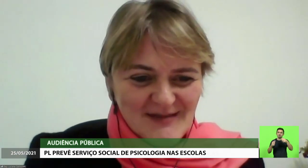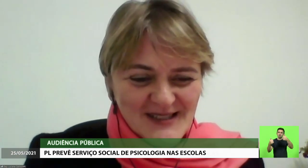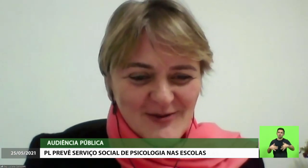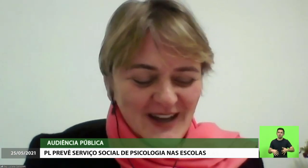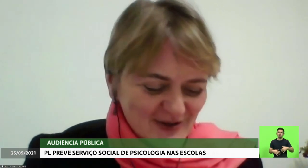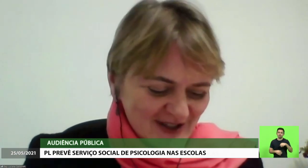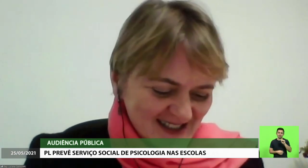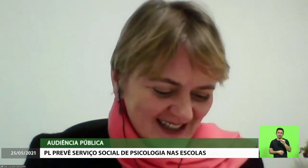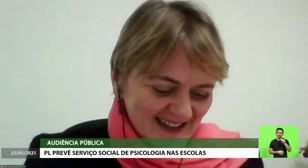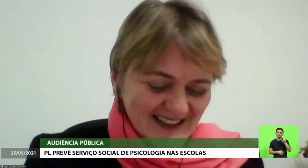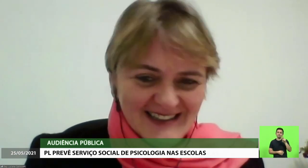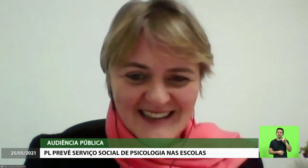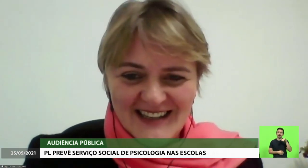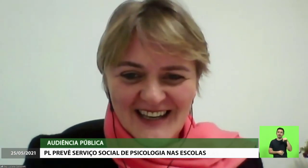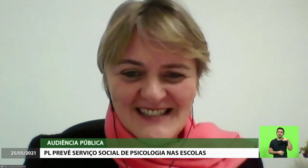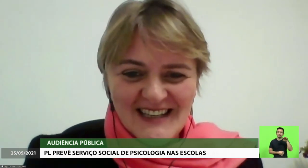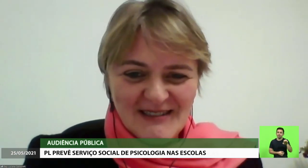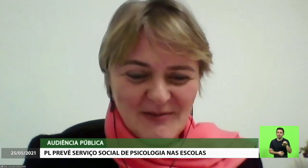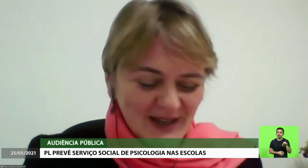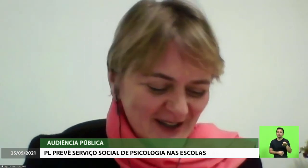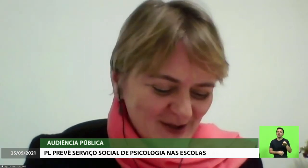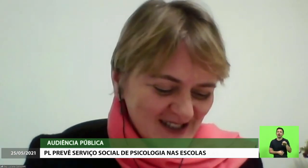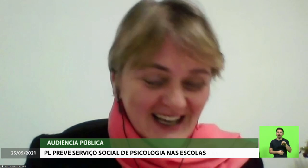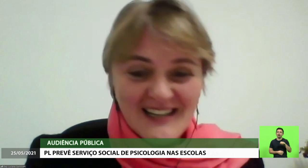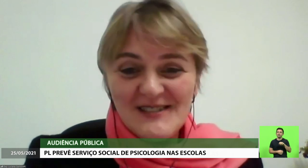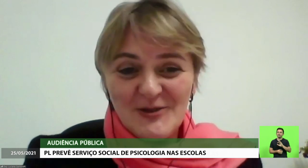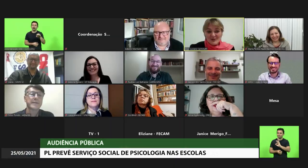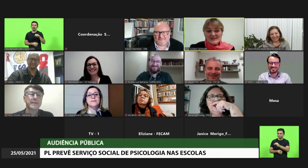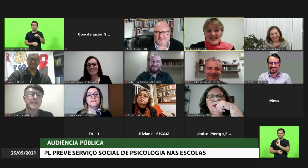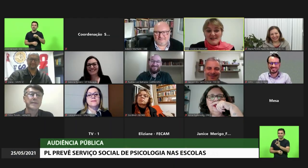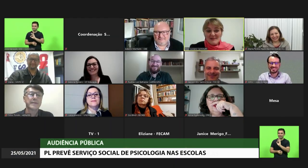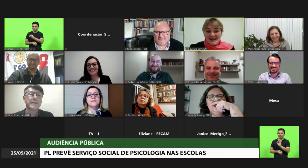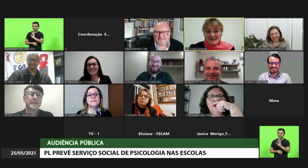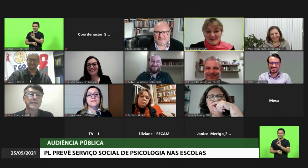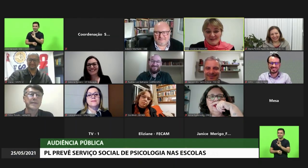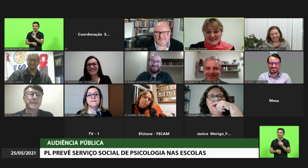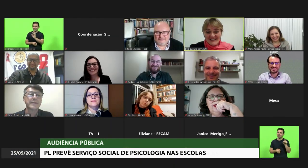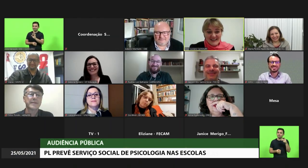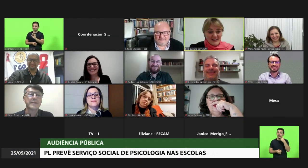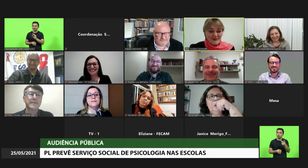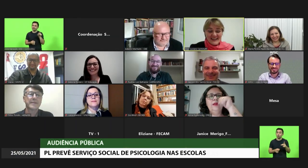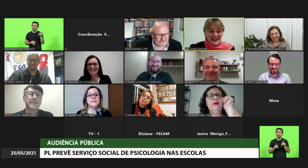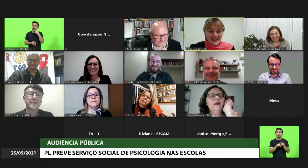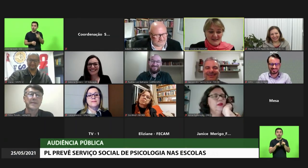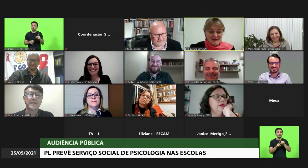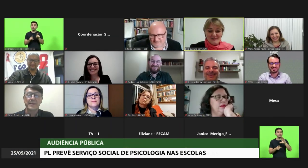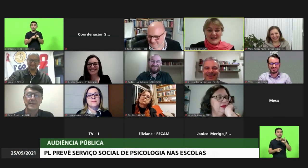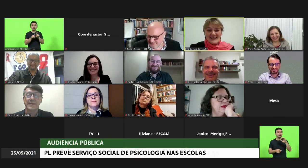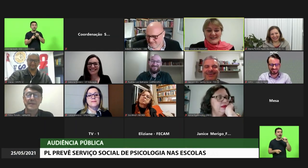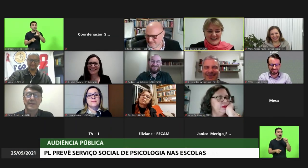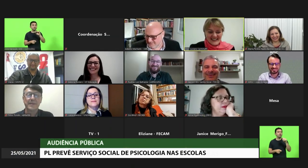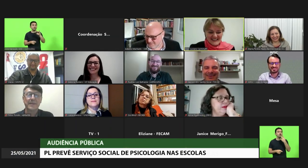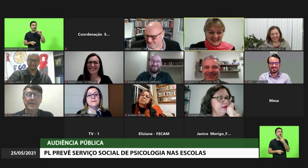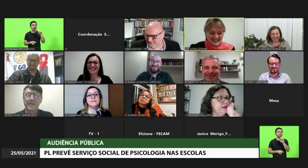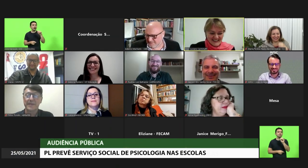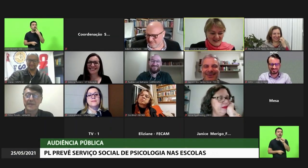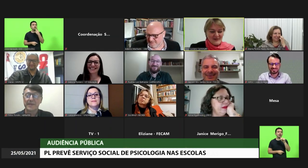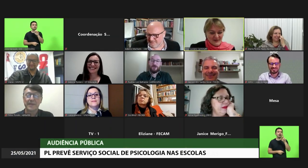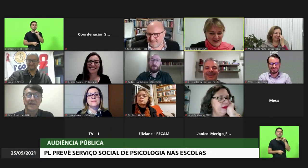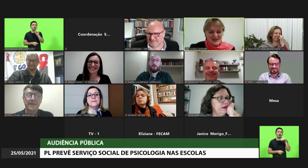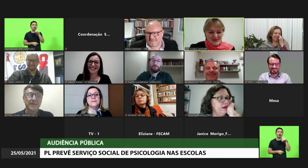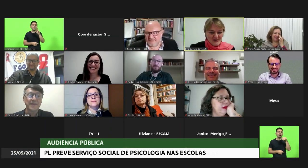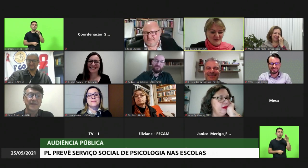especial. Mas eu quero dizer, Adriane, que recentemente o Sica citou Saramago. Eu fiquei vibrando na